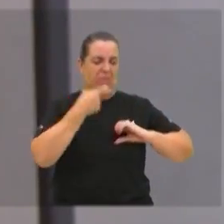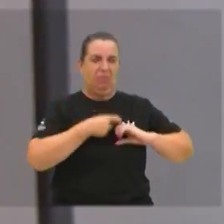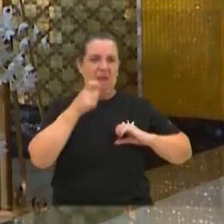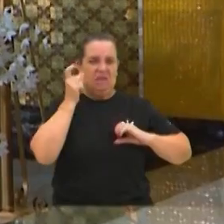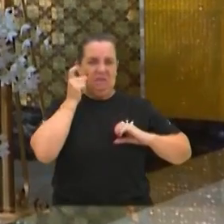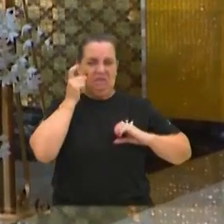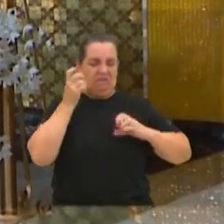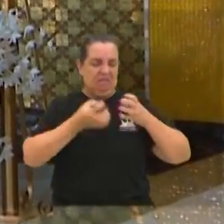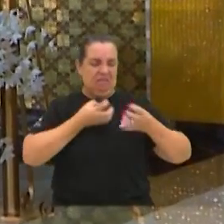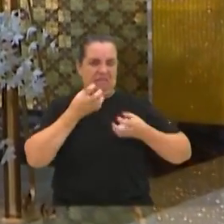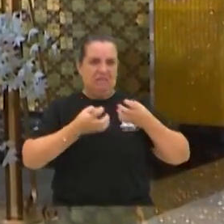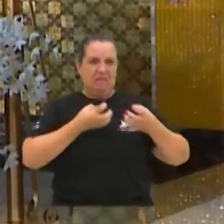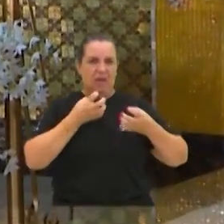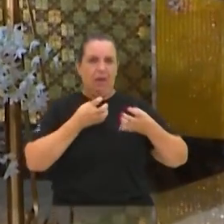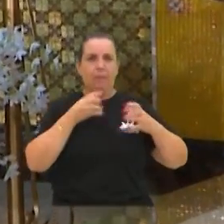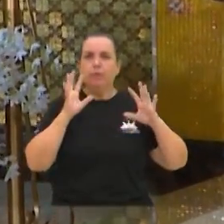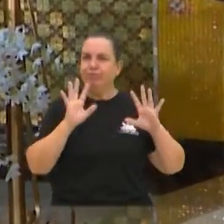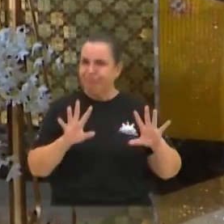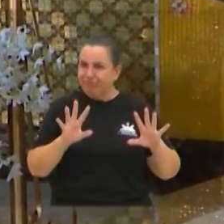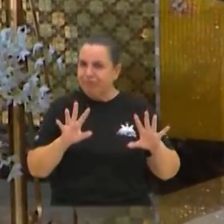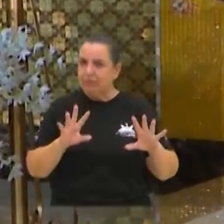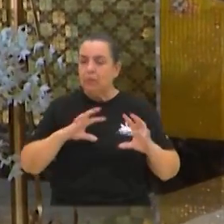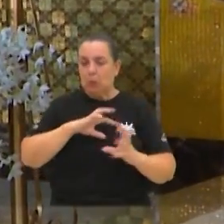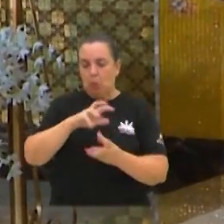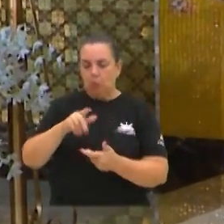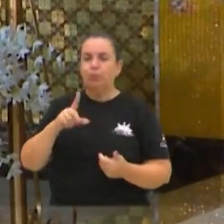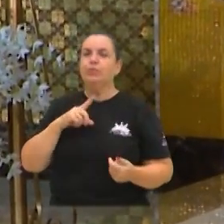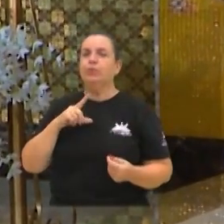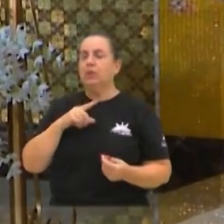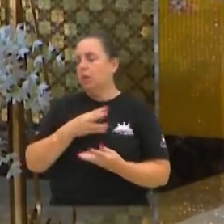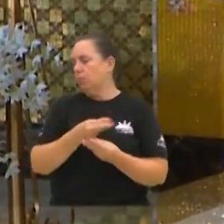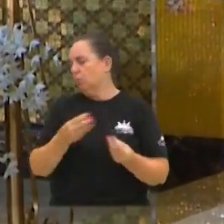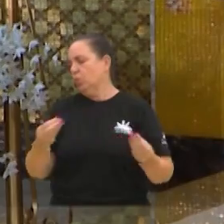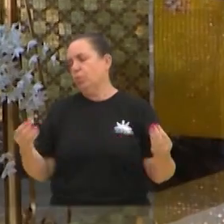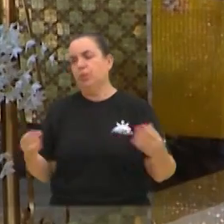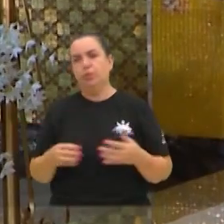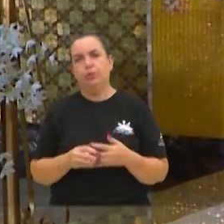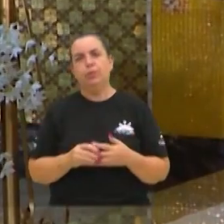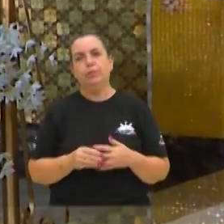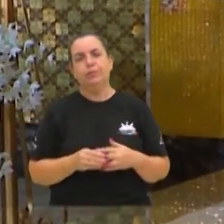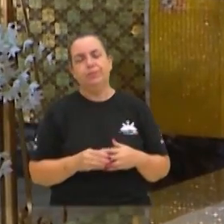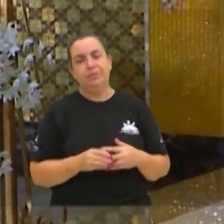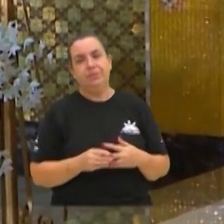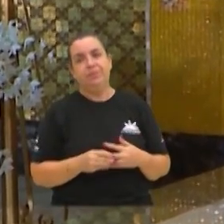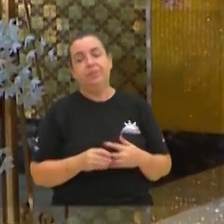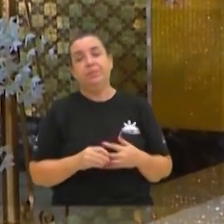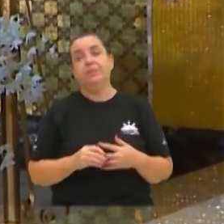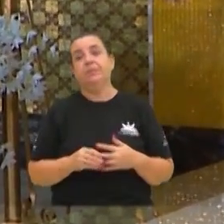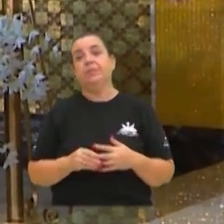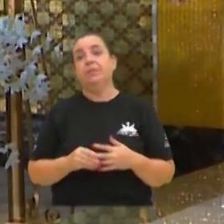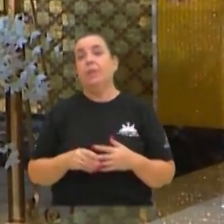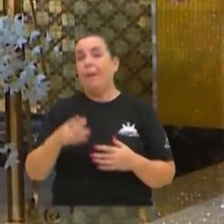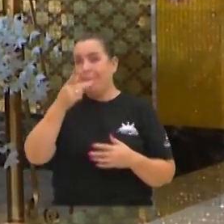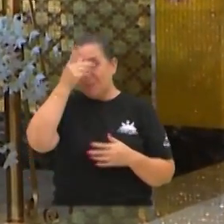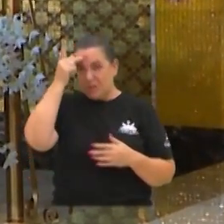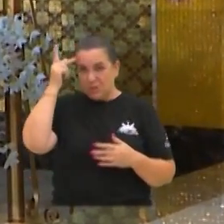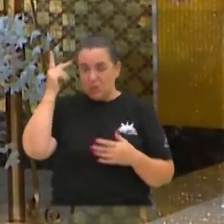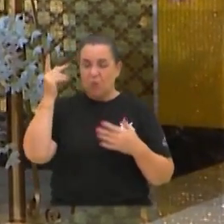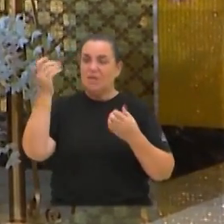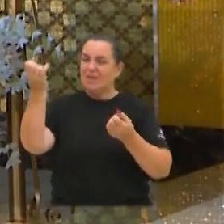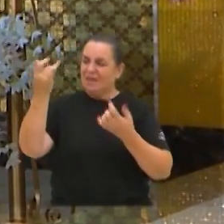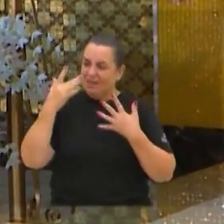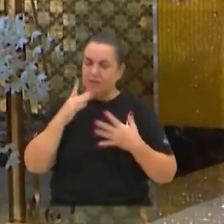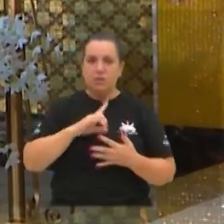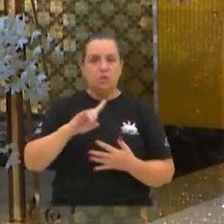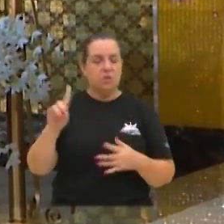endiabado. É disso que o mundo está cheio, de pessoas que não se rendem à graça de